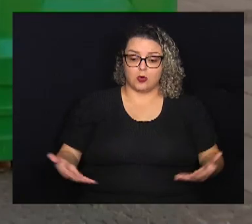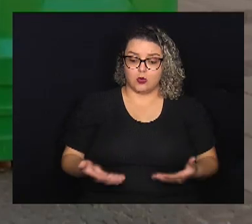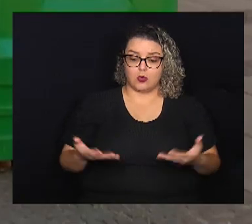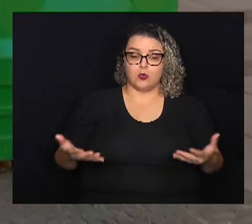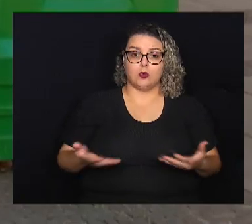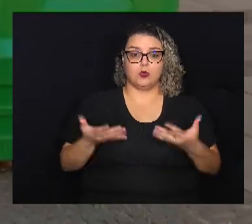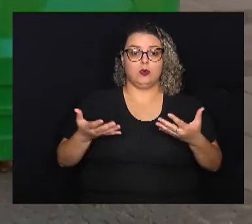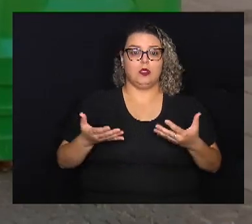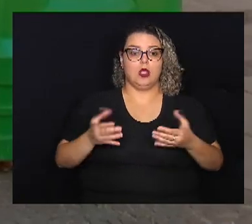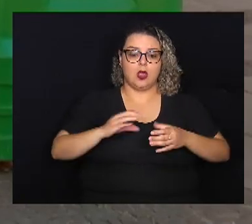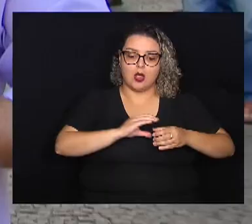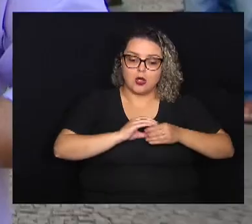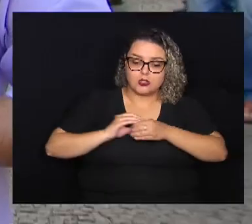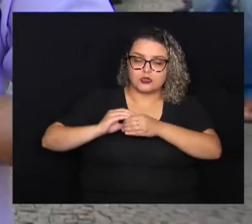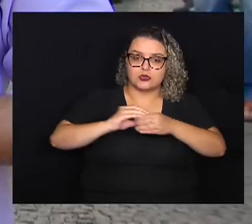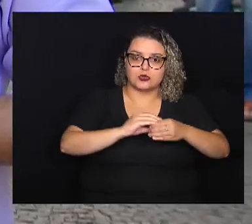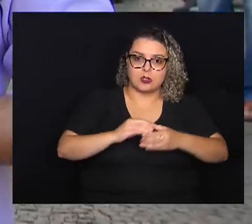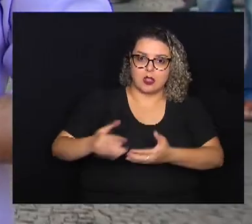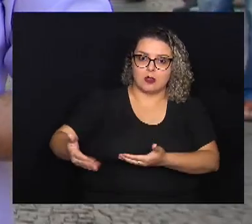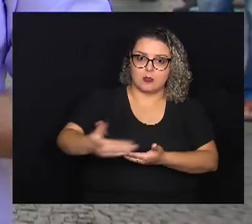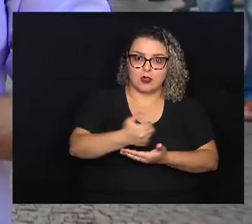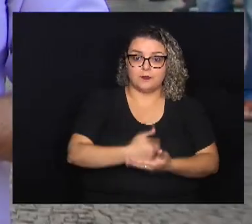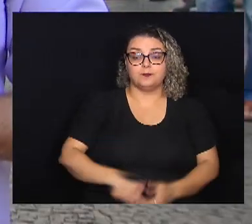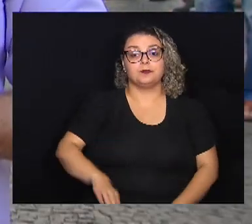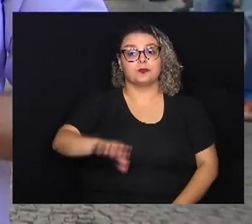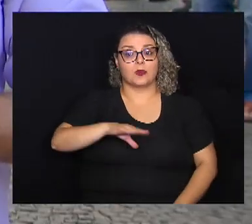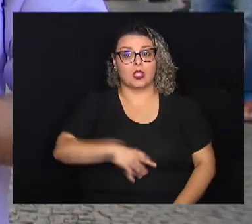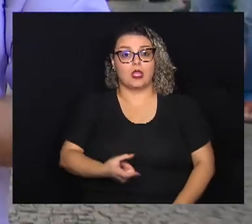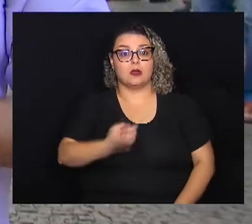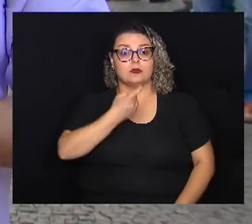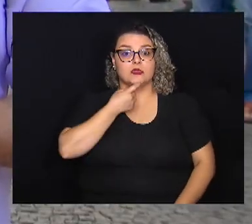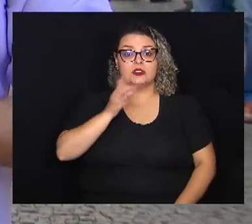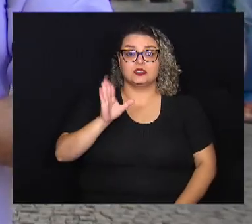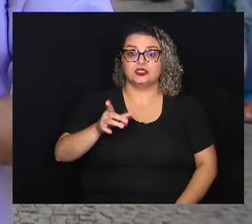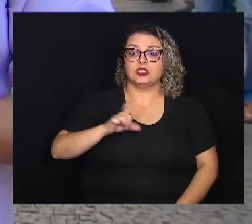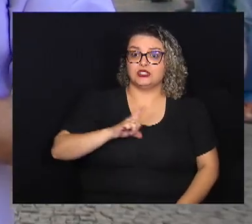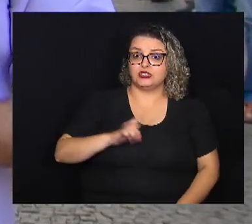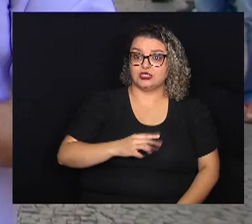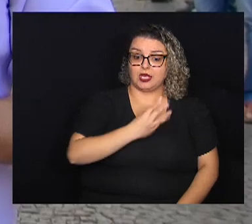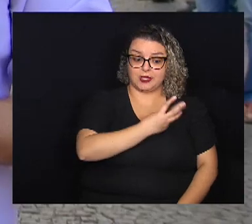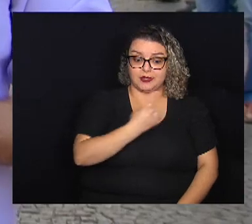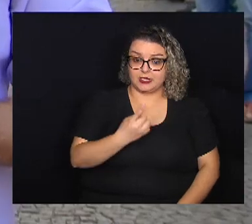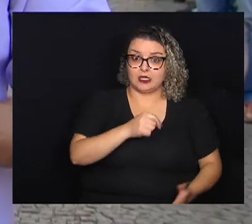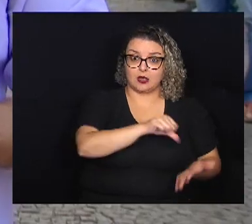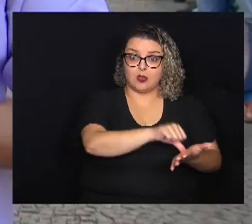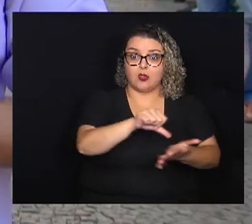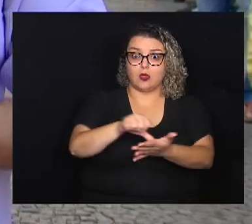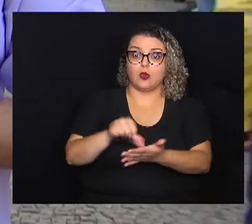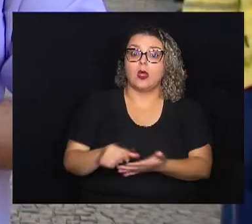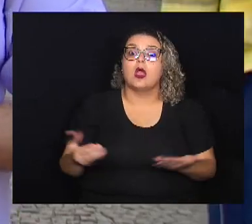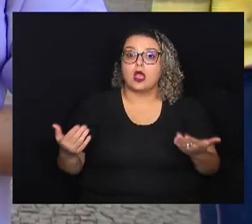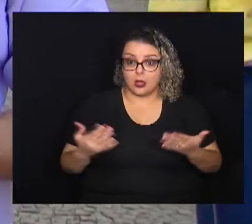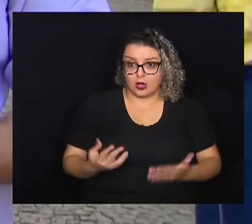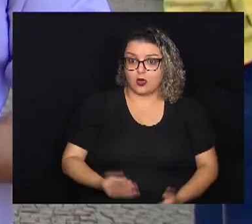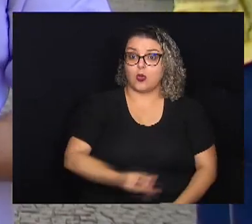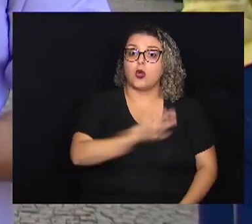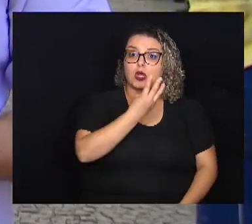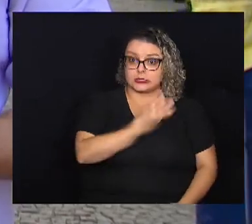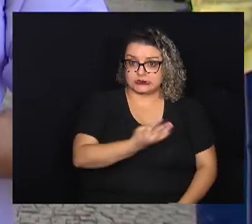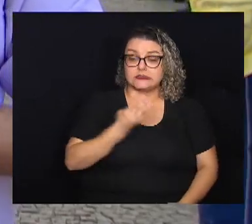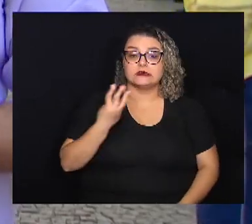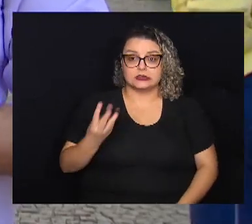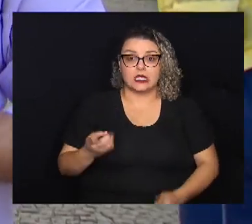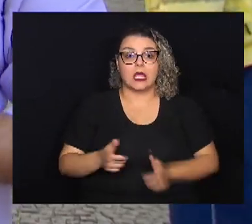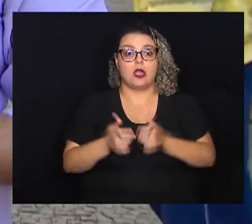cooperativas de catadores. Campinas, que já contava com 31 pontos, agora tem 33. A